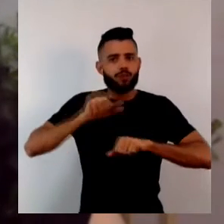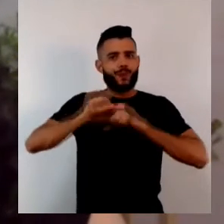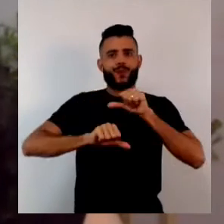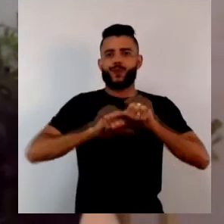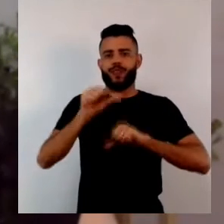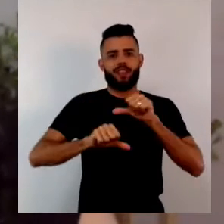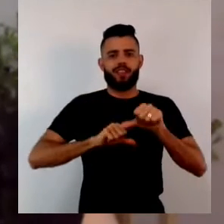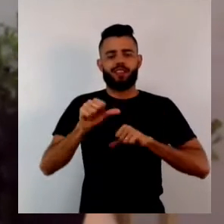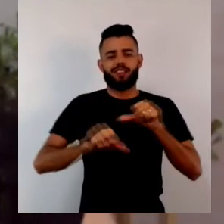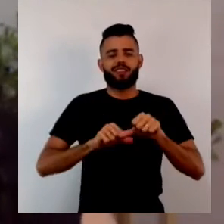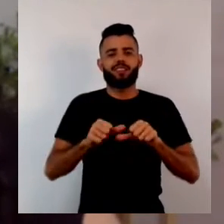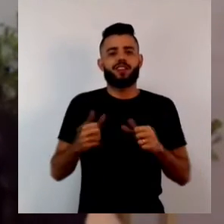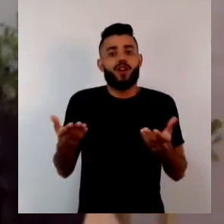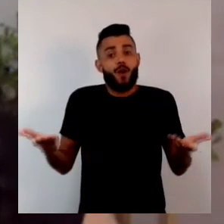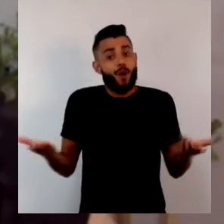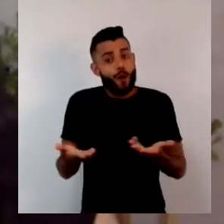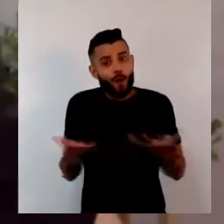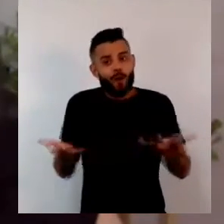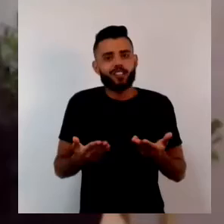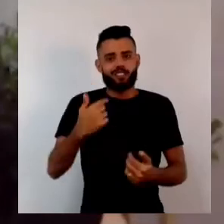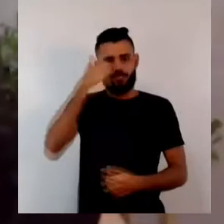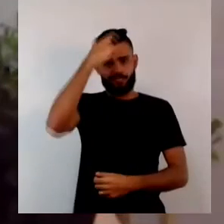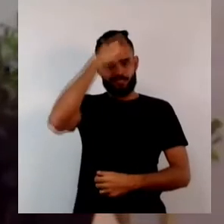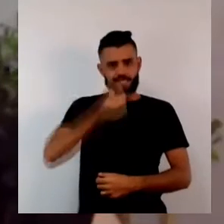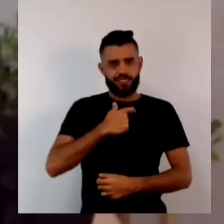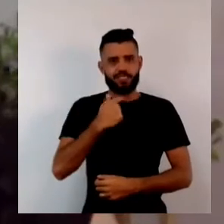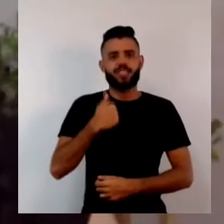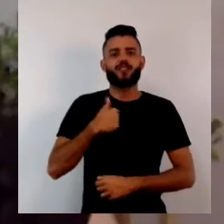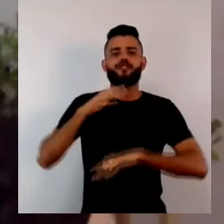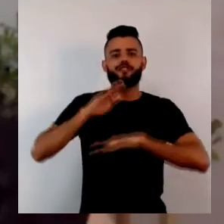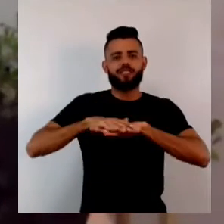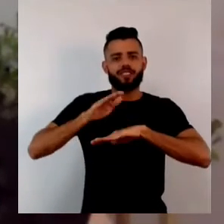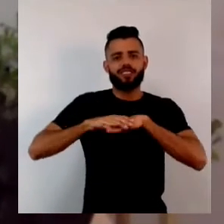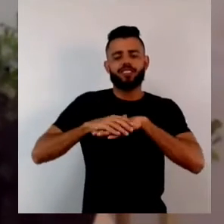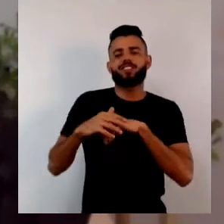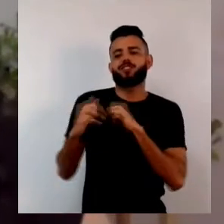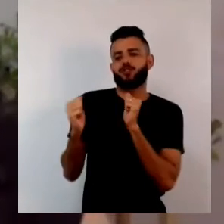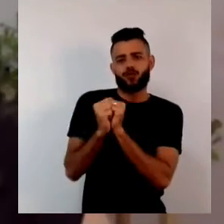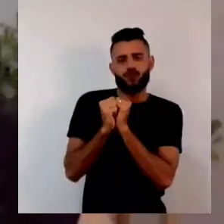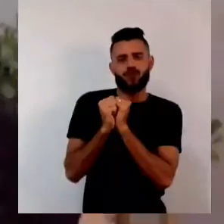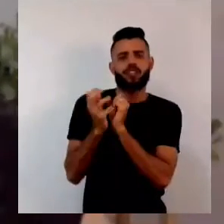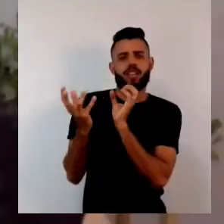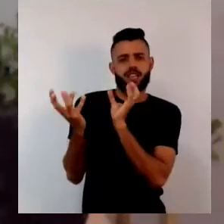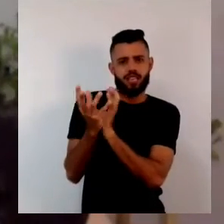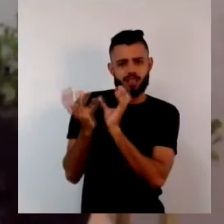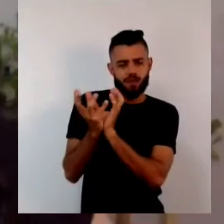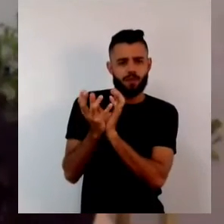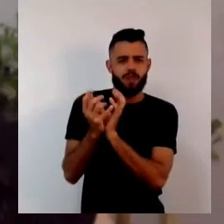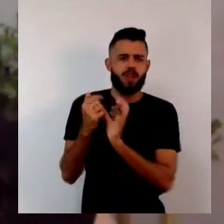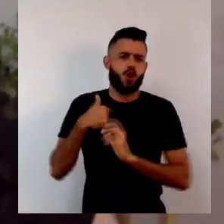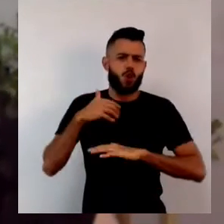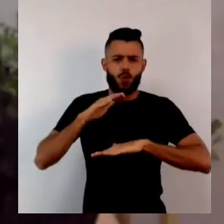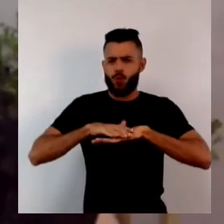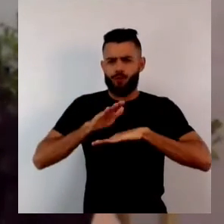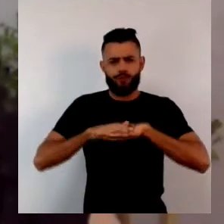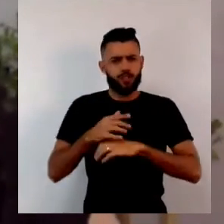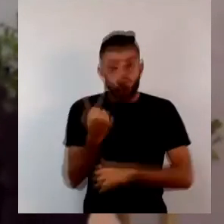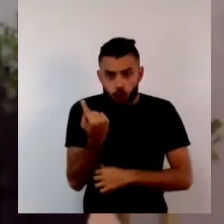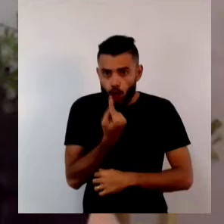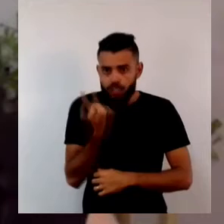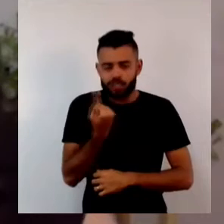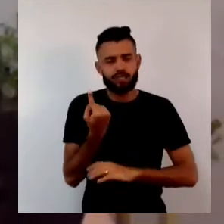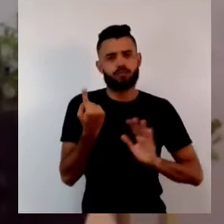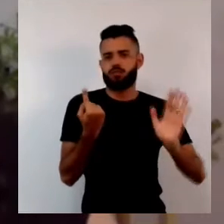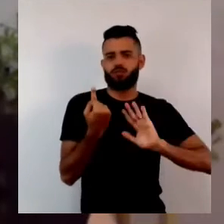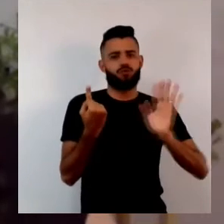hoje sequenciou, junto com a equipe, é claro, porque eu não fiz nada sozinha, e isso é um ponto importante de ser dito,